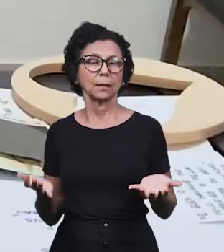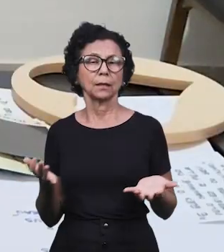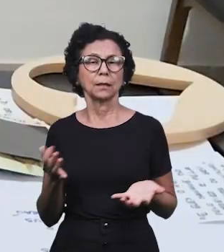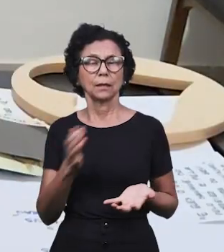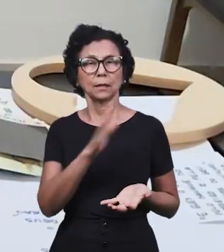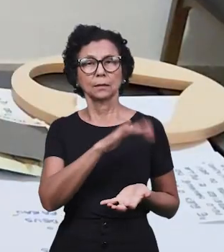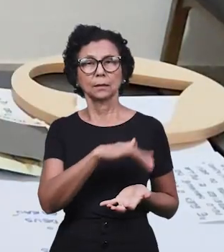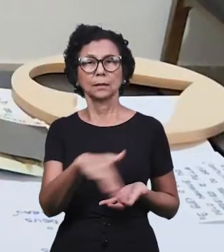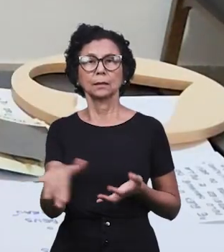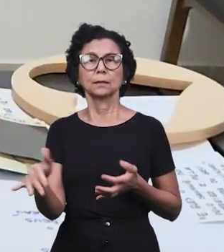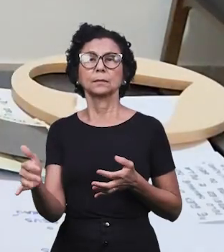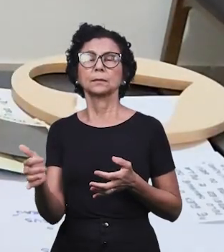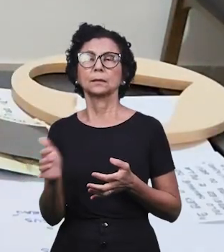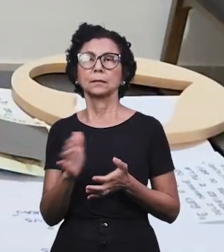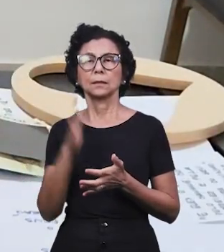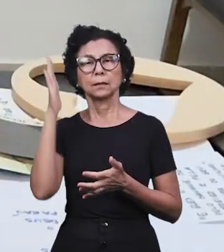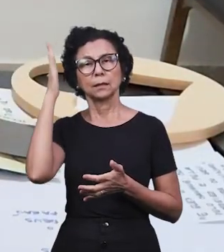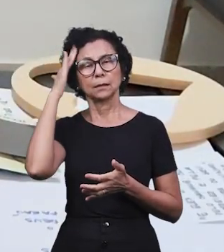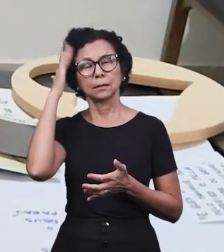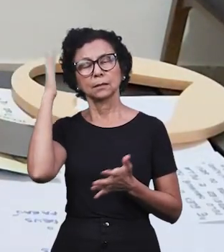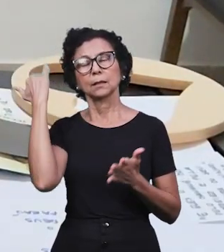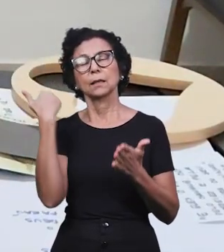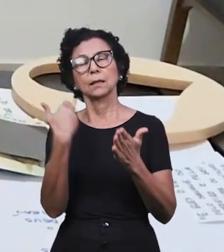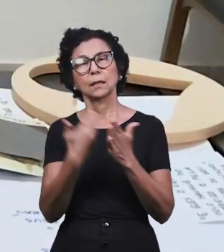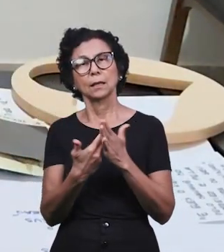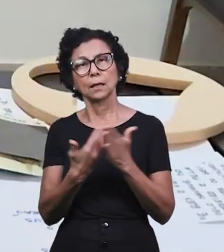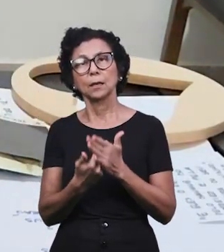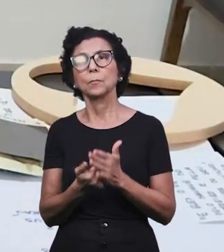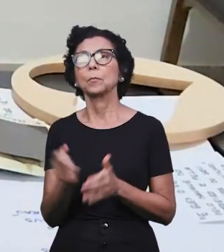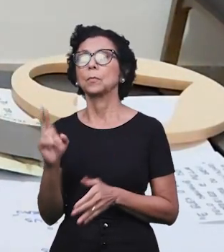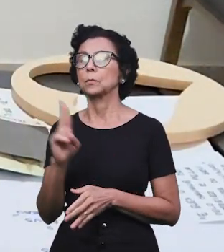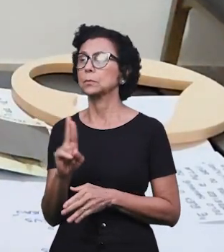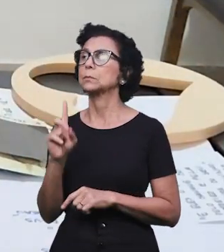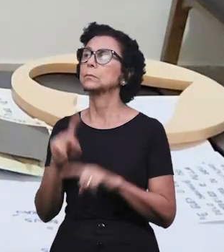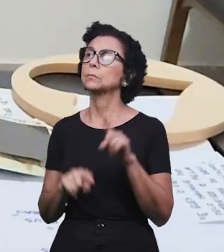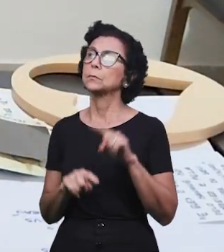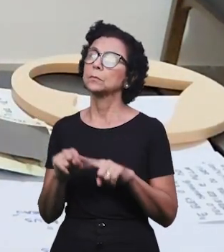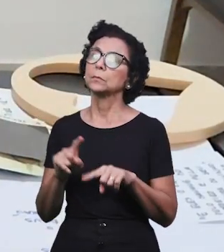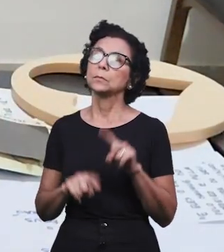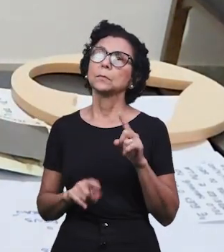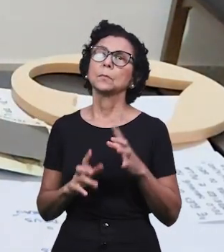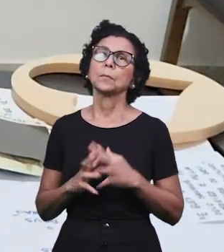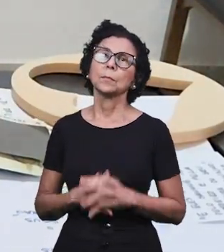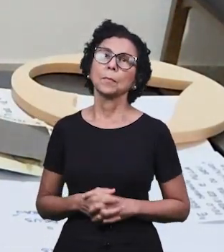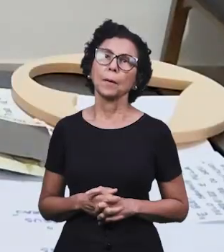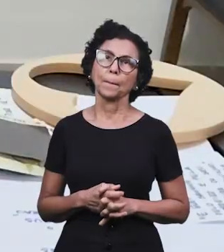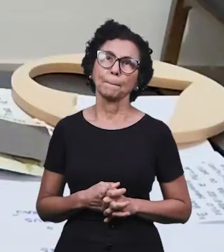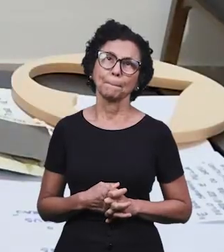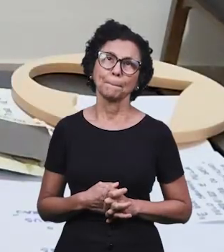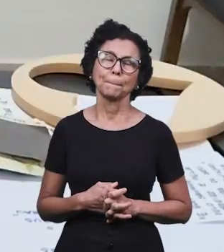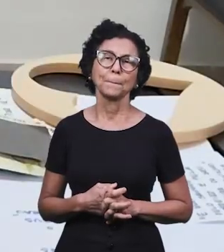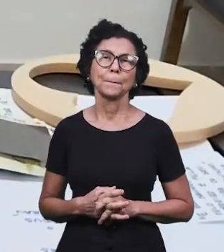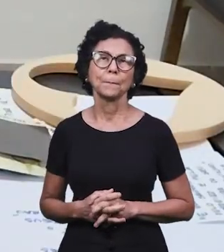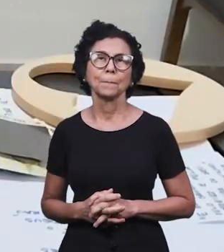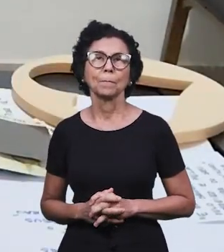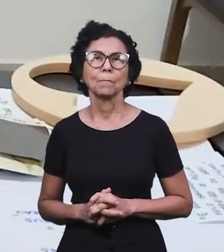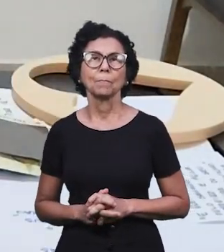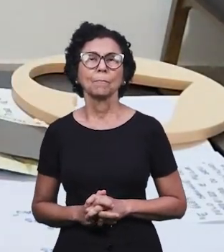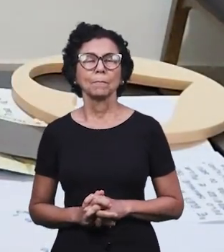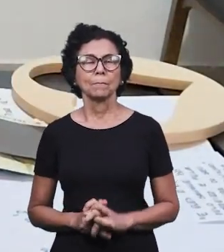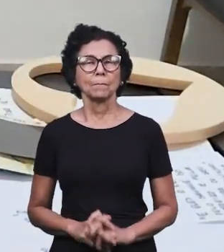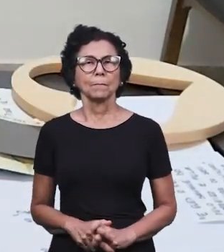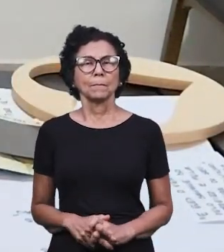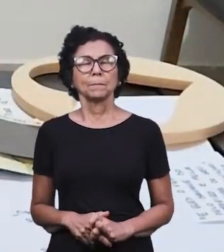né, ter o acesso correto à aula. Então vamos utilizar esses materiais da melhor forma. O slide ele é uma